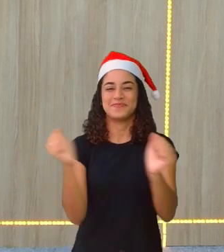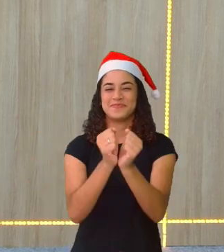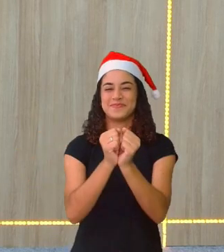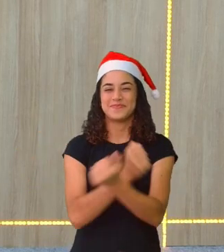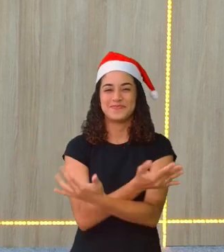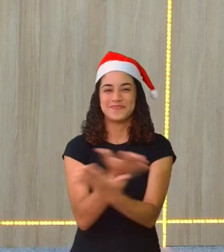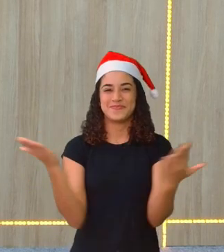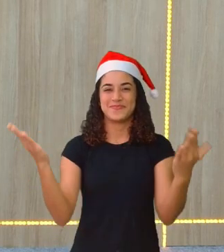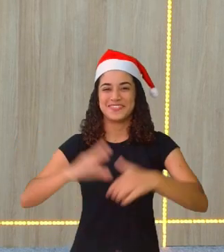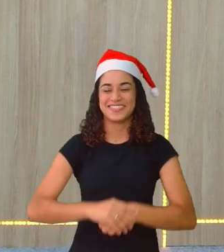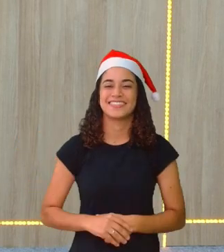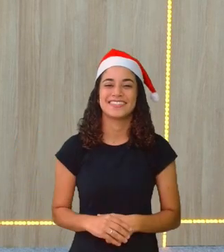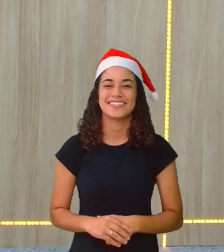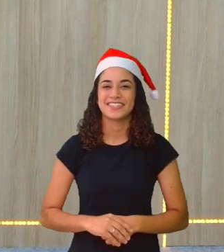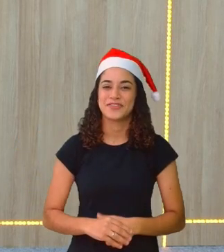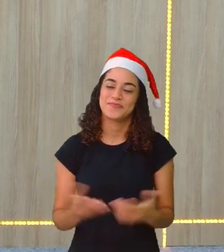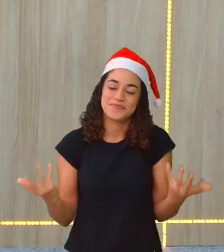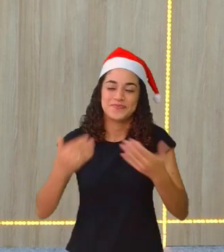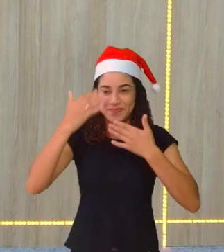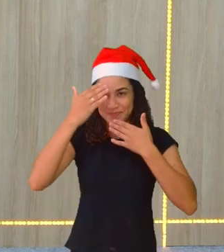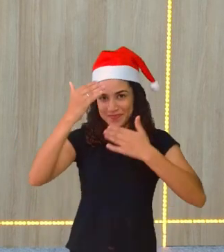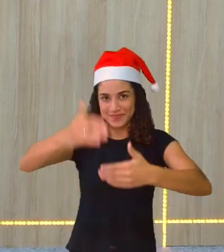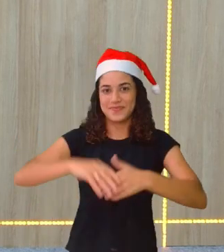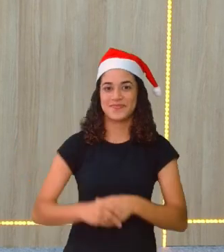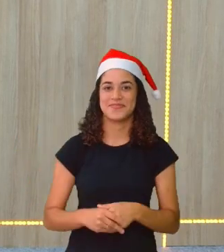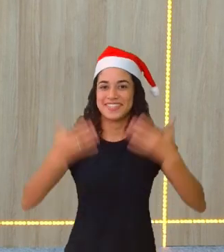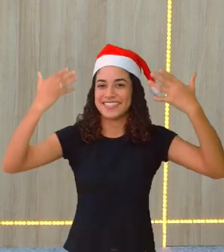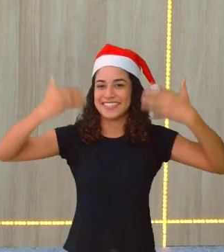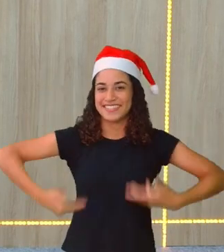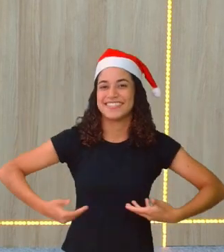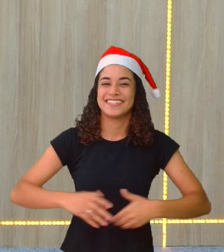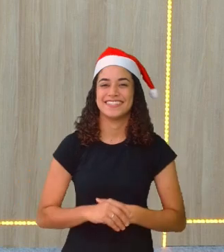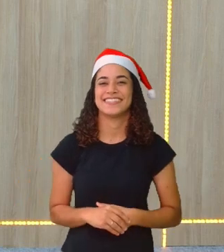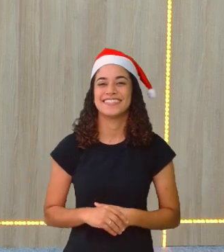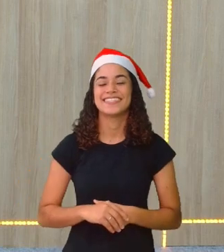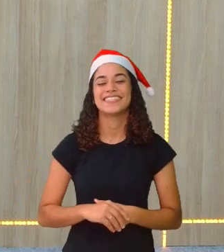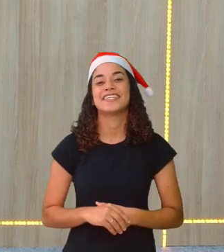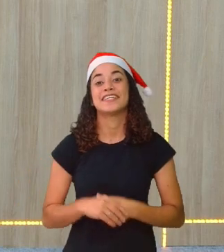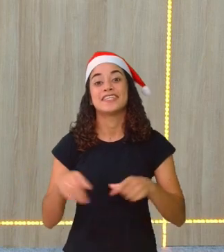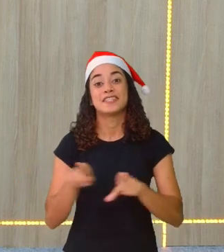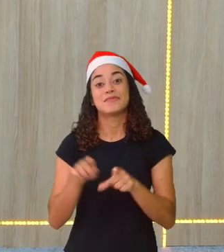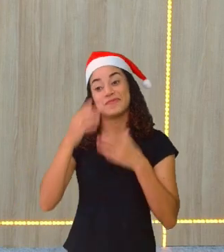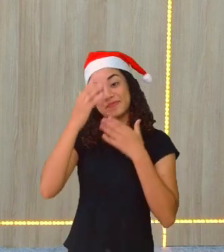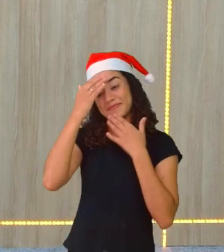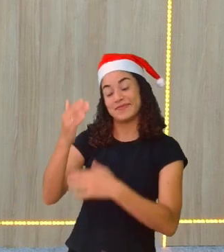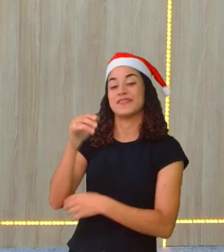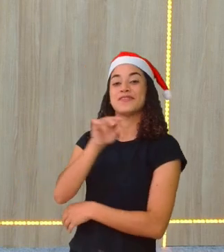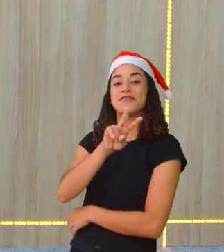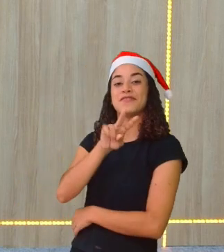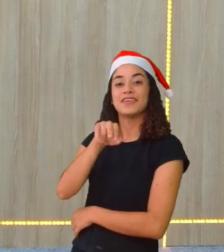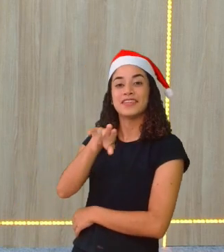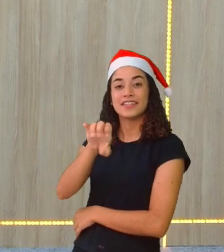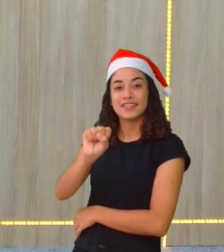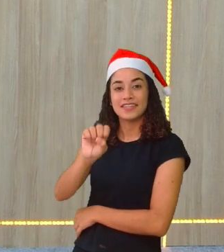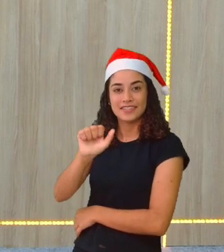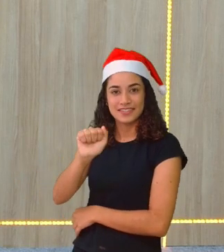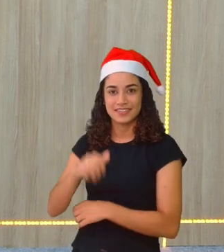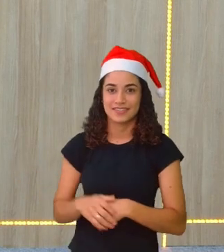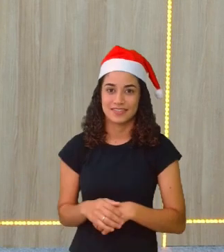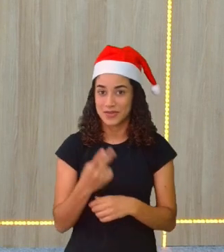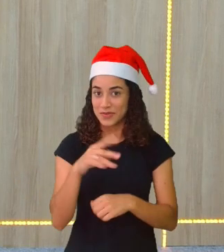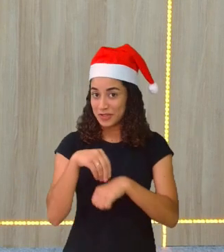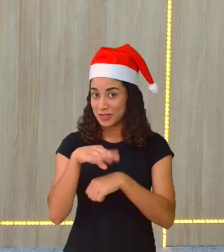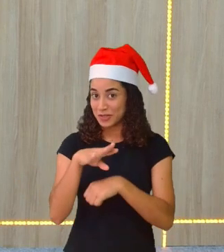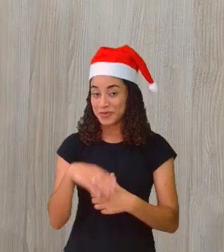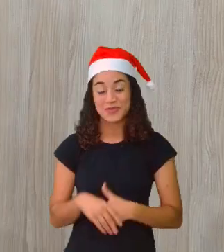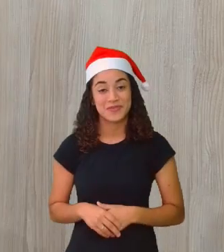com vocês. No mais, agradecer a Kelly e agradecer a professora Vanessa. Professora, sua